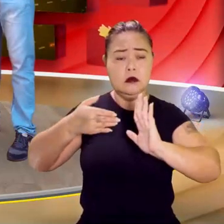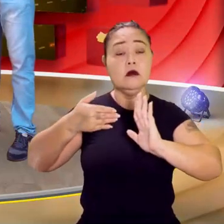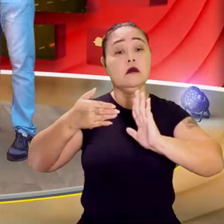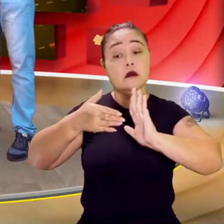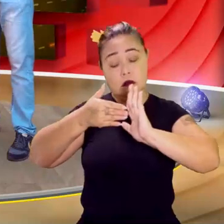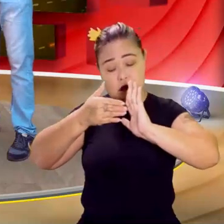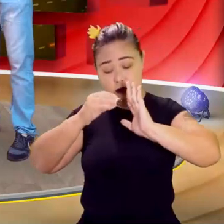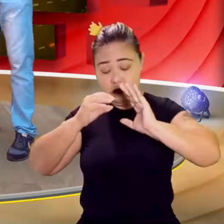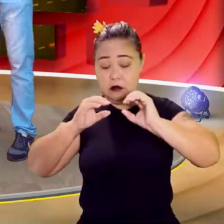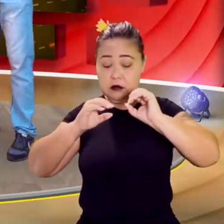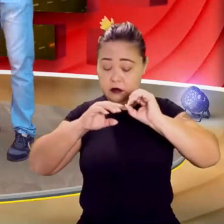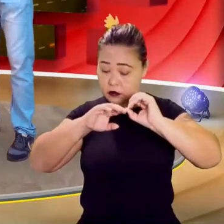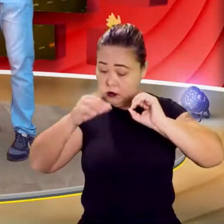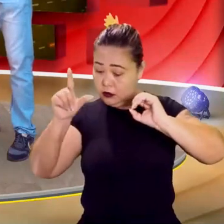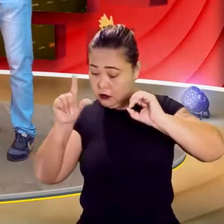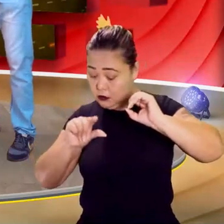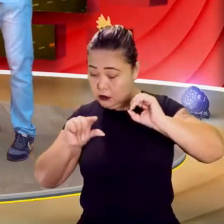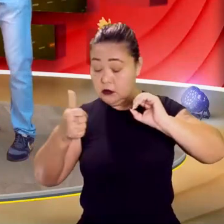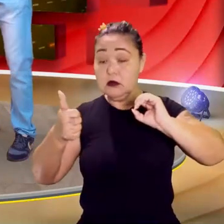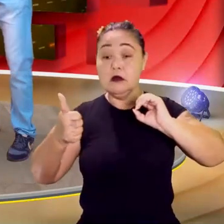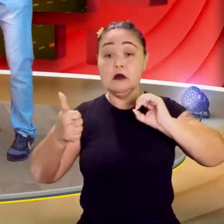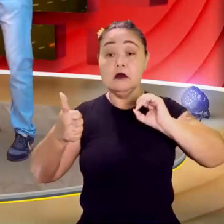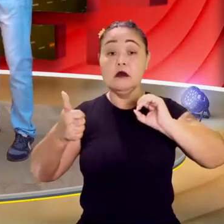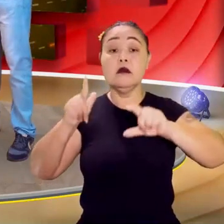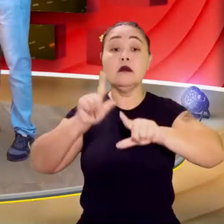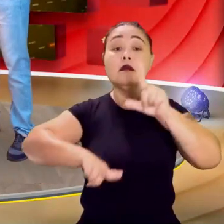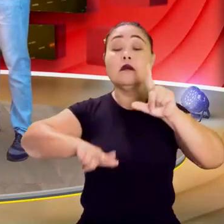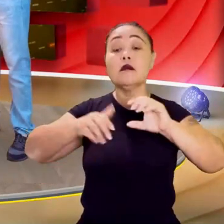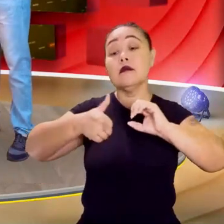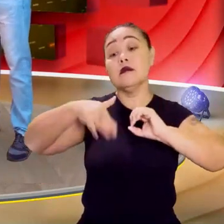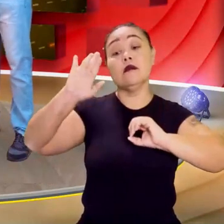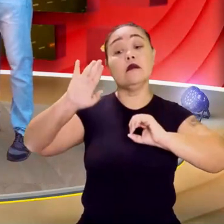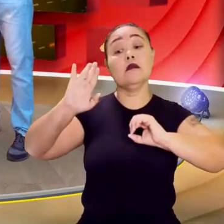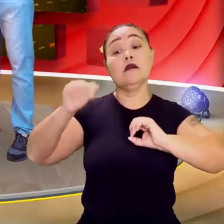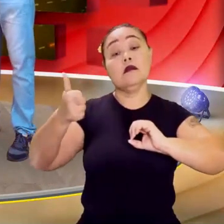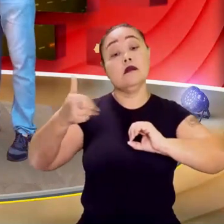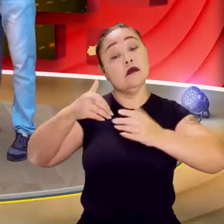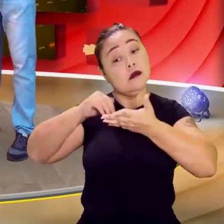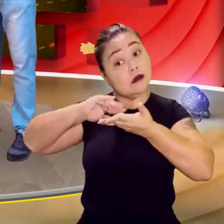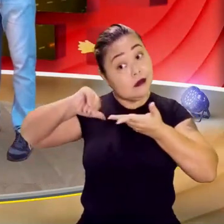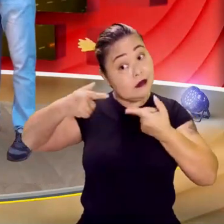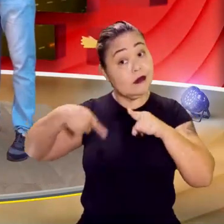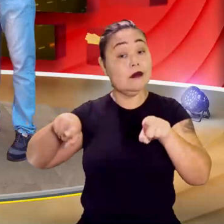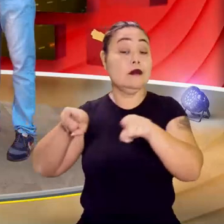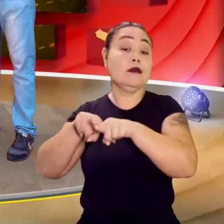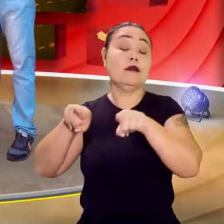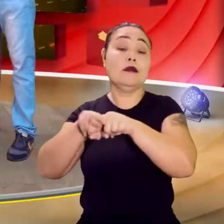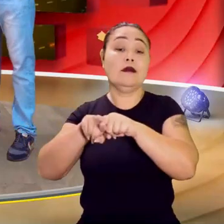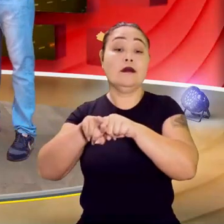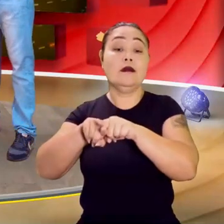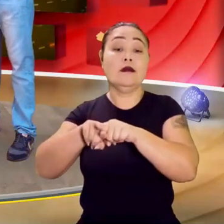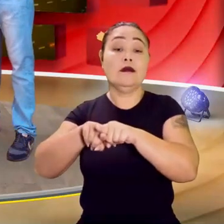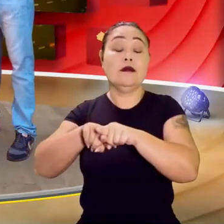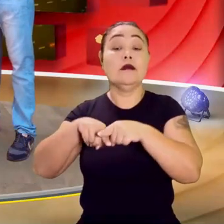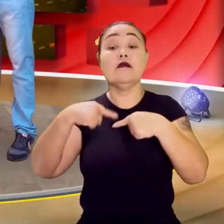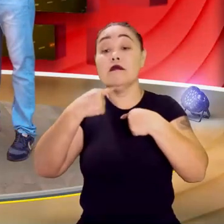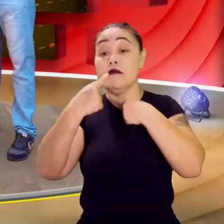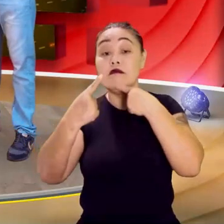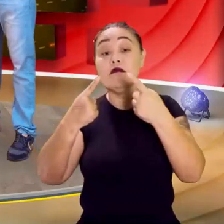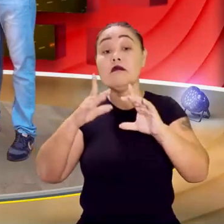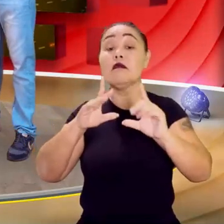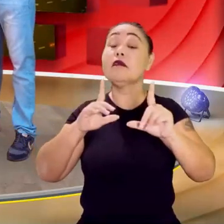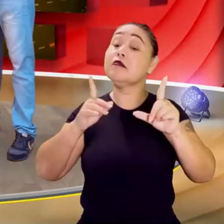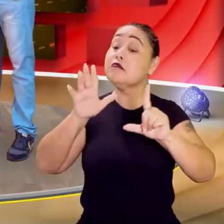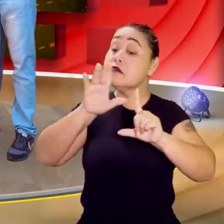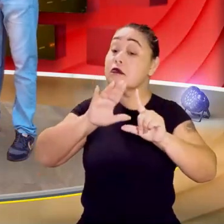Ah, sim. Ele é maior que 0 e menor que 1. A letra A fala que ele é maior. Maior. Tá fora também. Tá fora também. A dúvida é